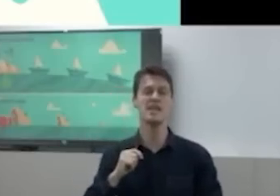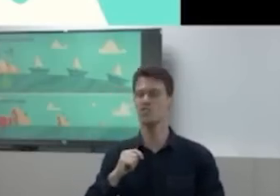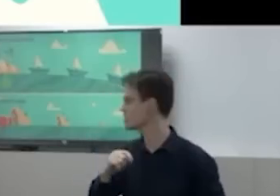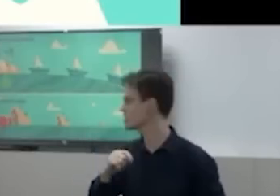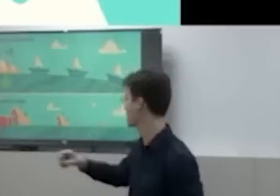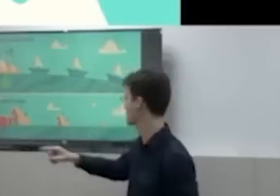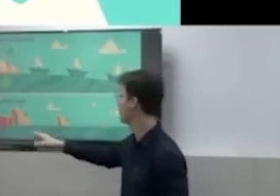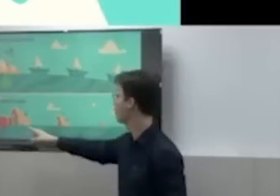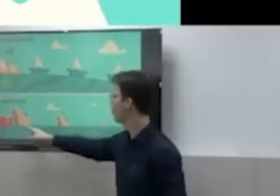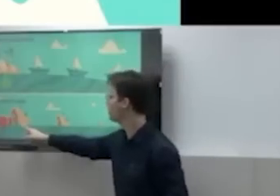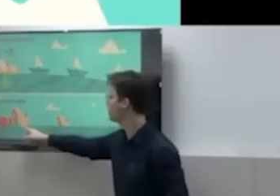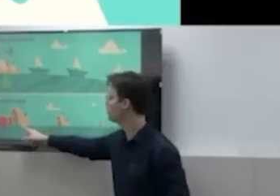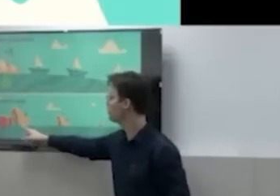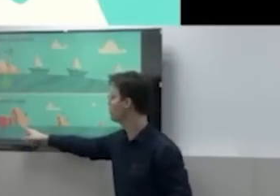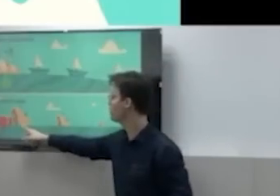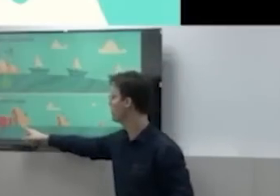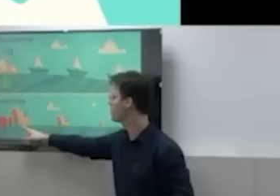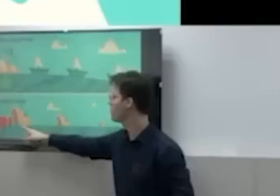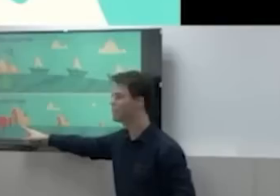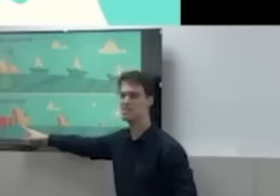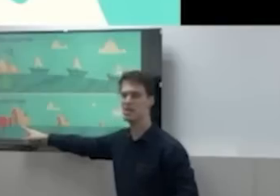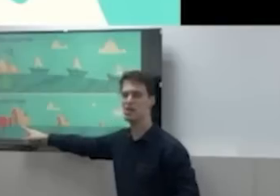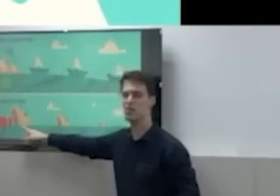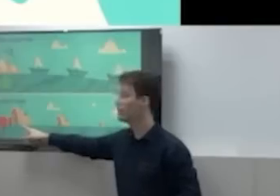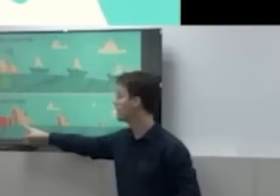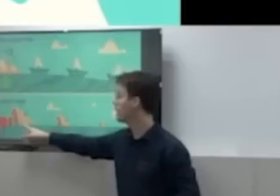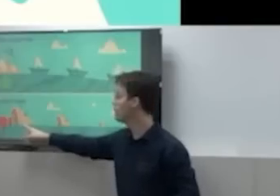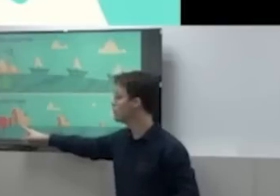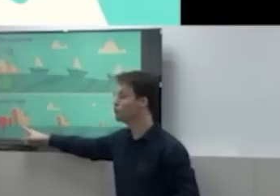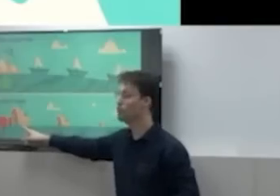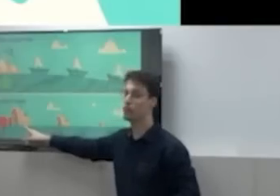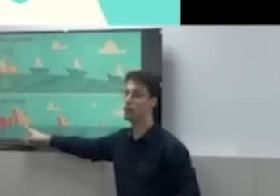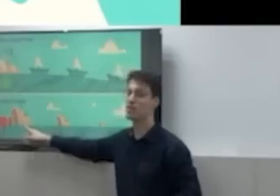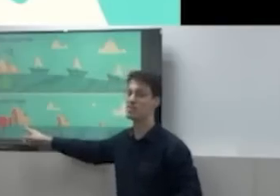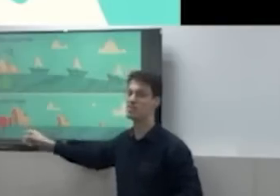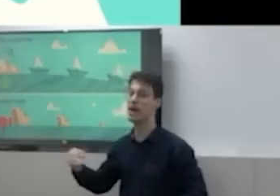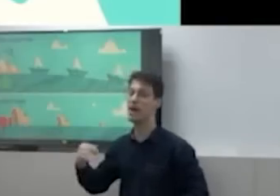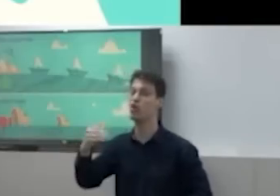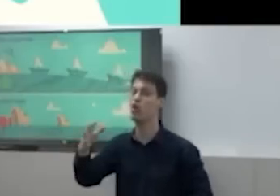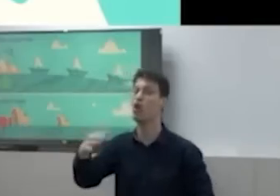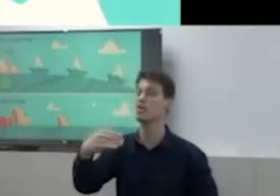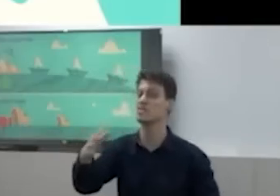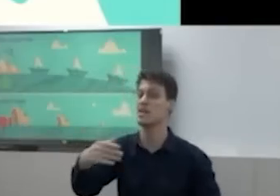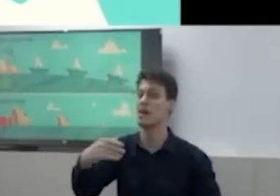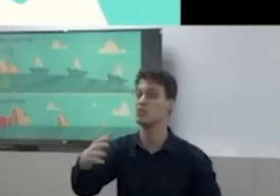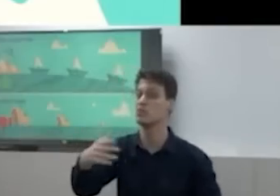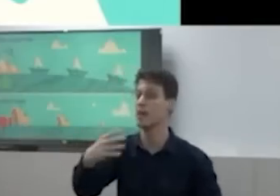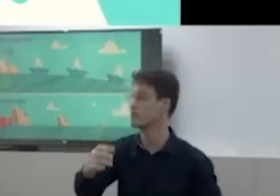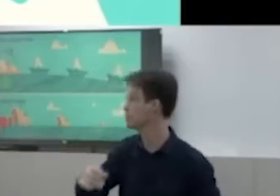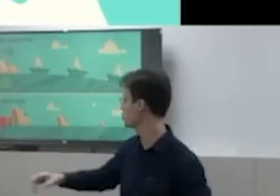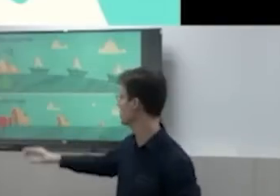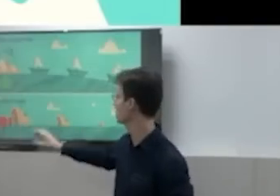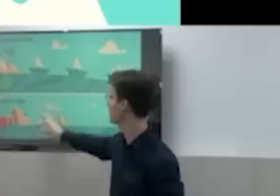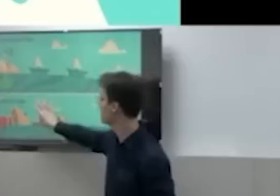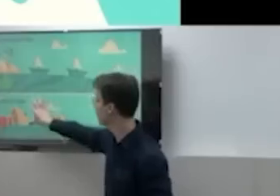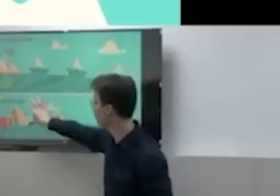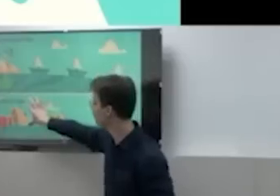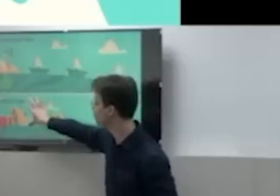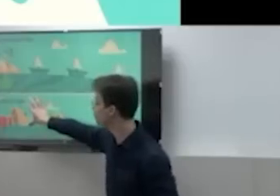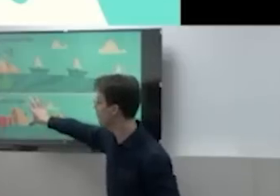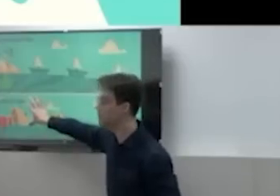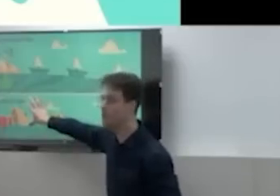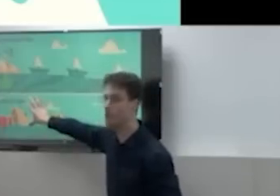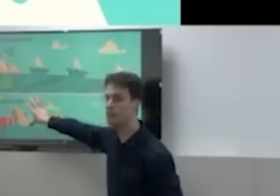meus cientistas. Olha aqui o navio, olha a embarcação. Está muito próxima à costa, muito perto da